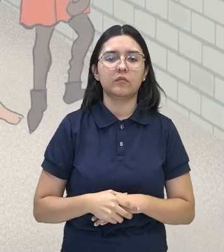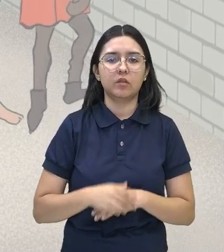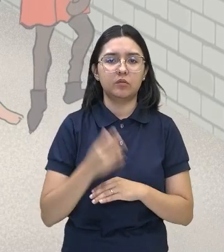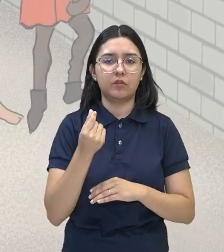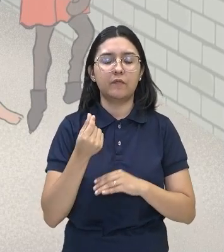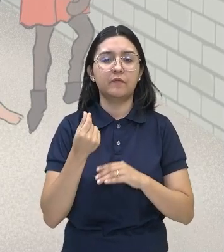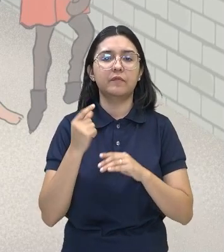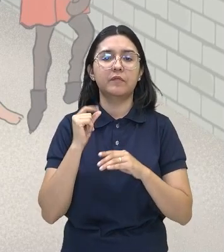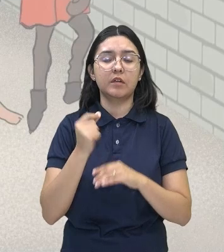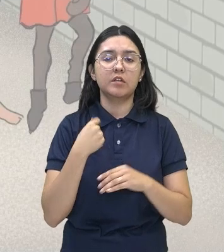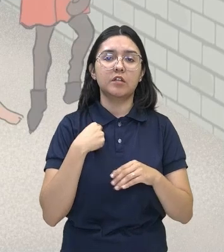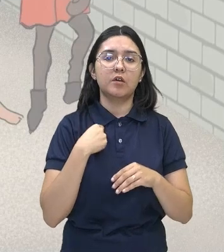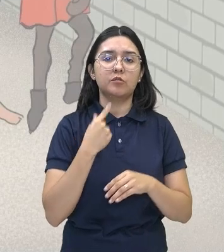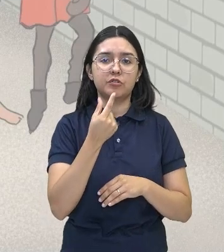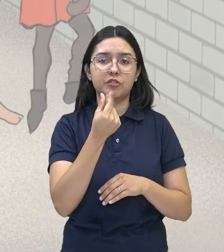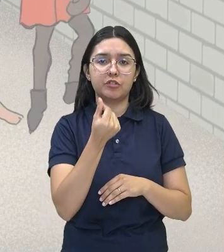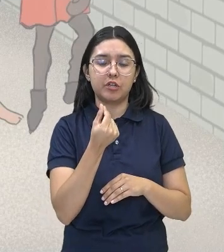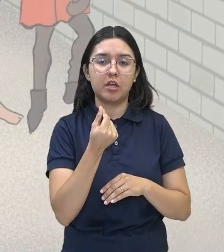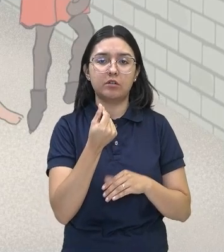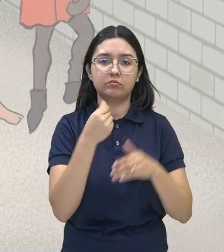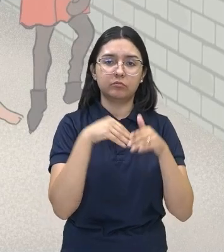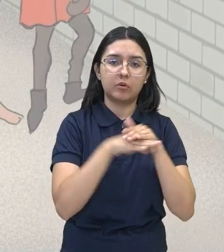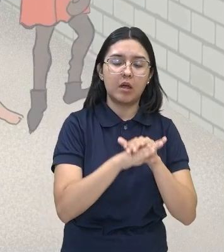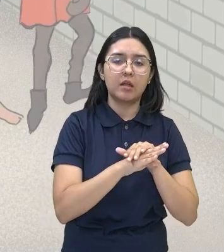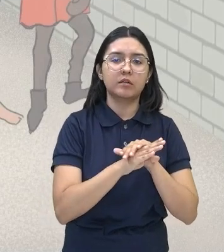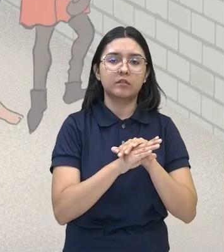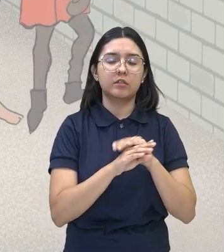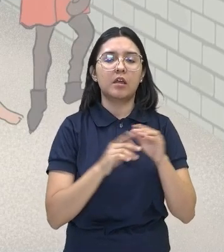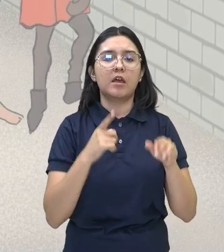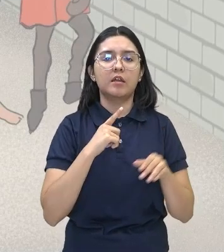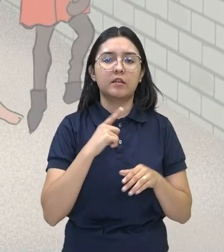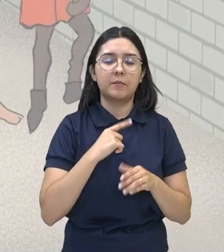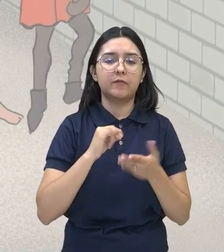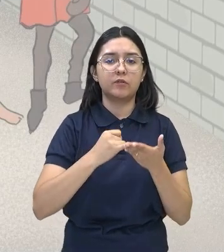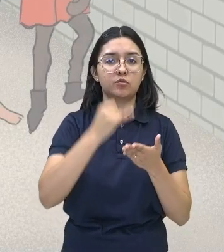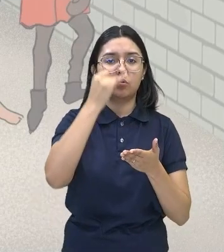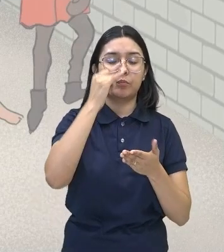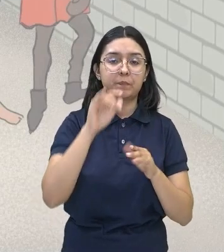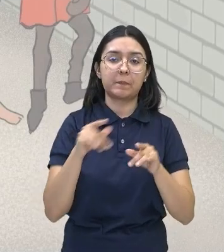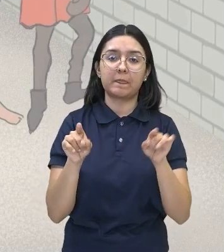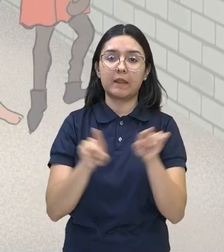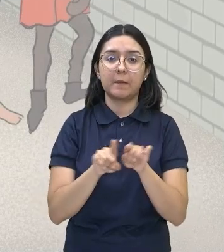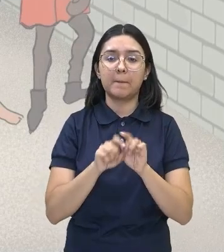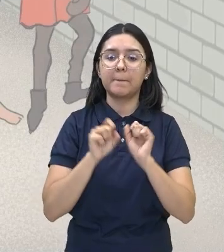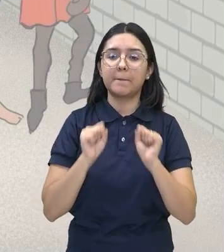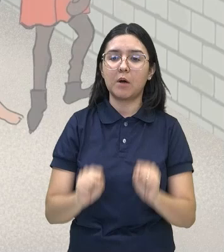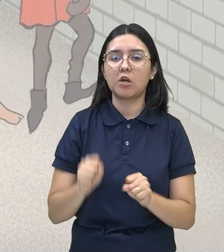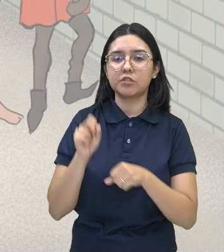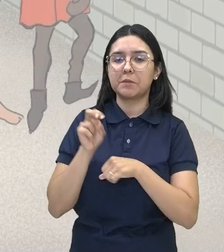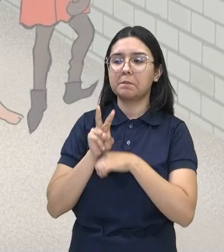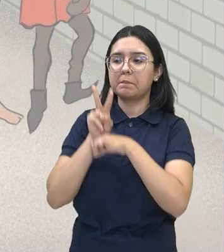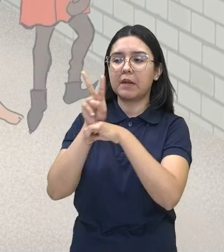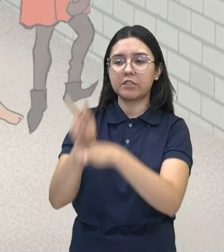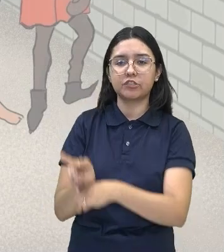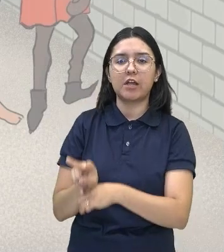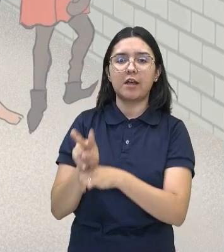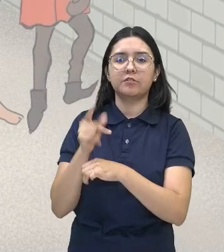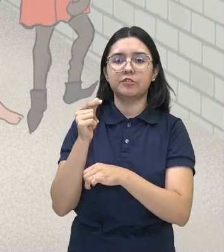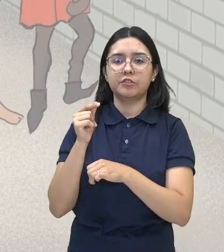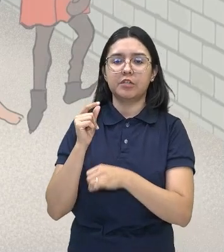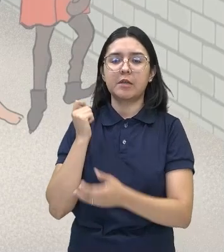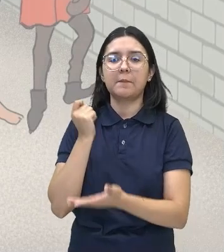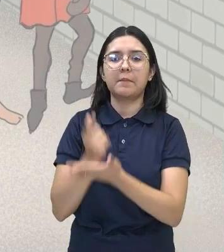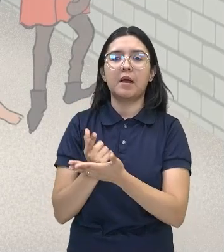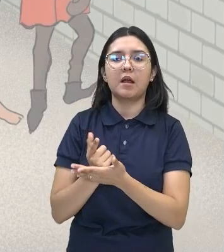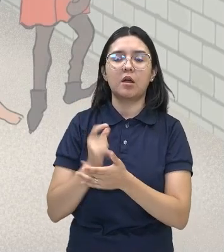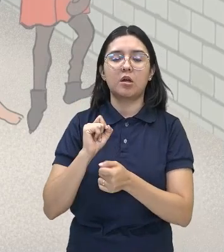onde você coloca o dinheiro e vai rendendo uns juros que é justamente do seu investimento, ou você pode também emprestar um dinheiro e pagar,